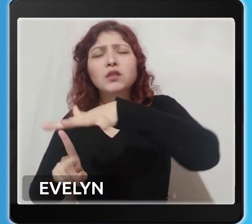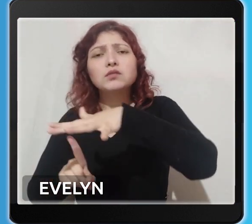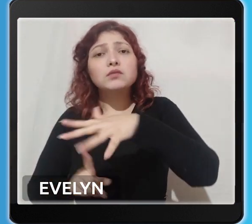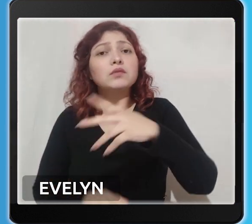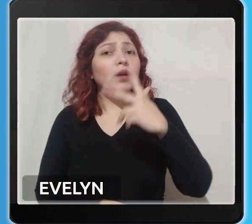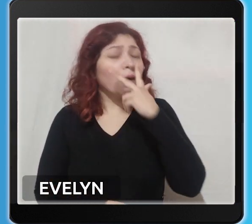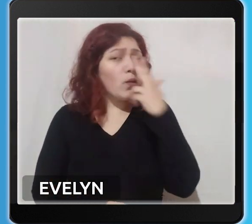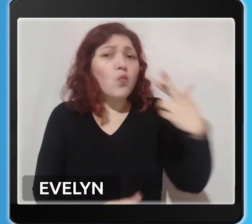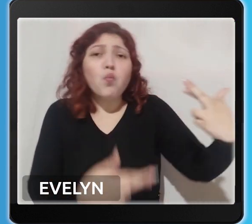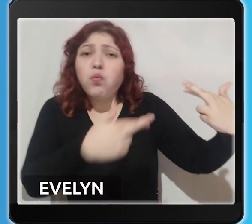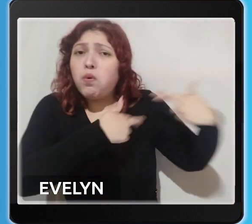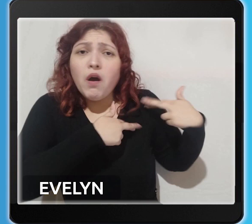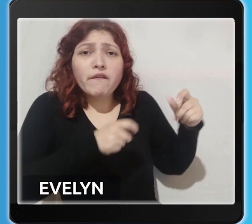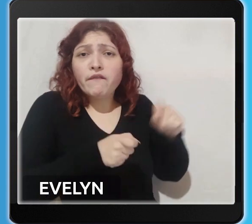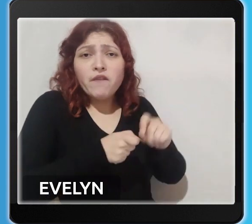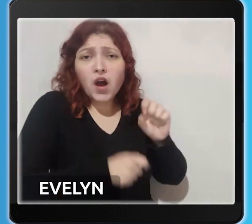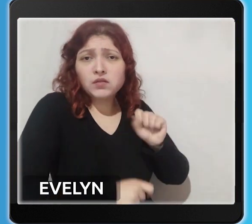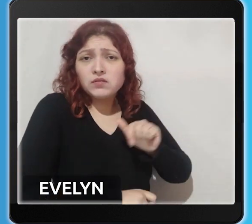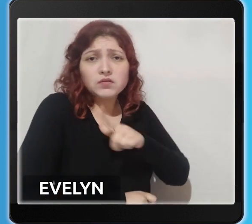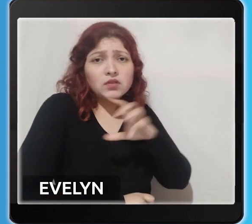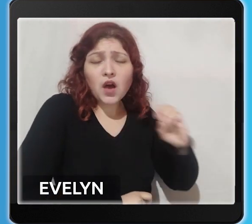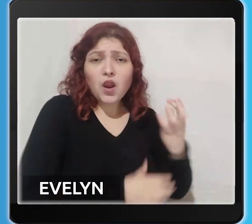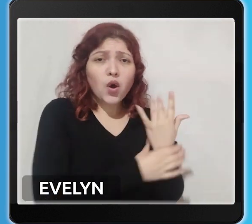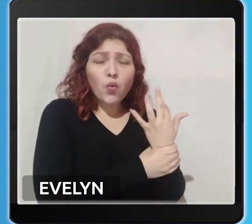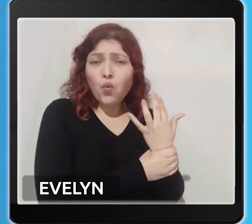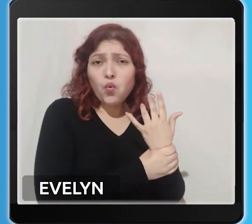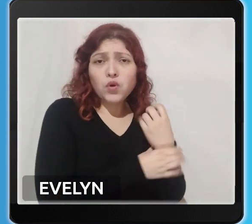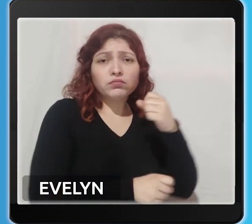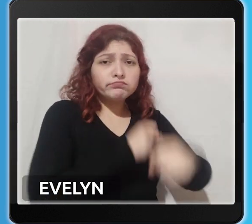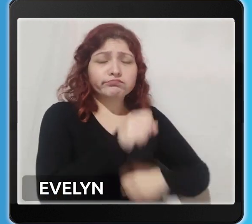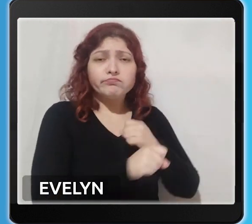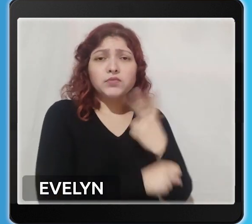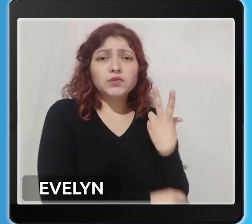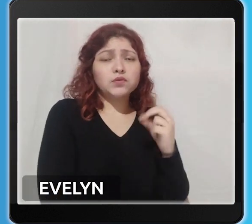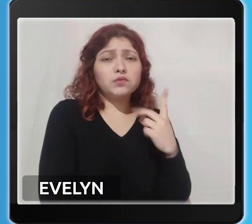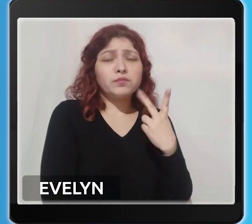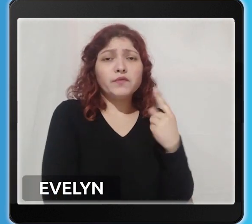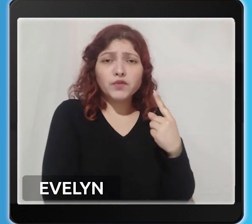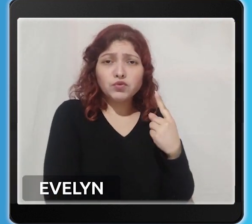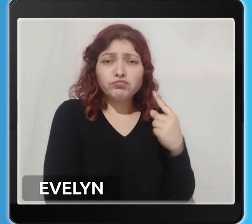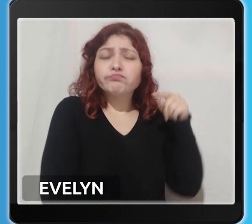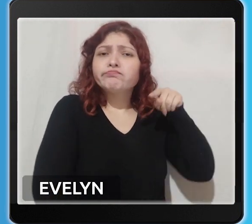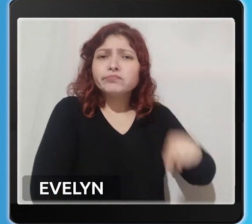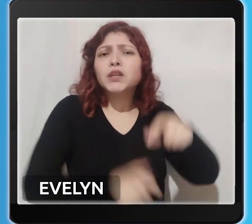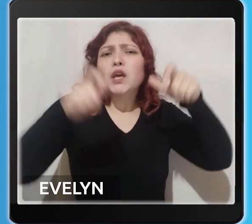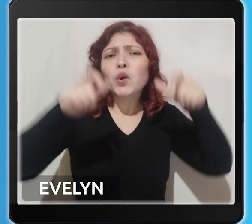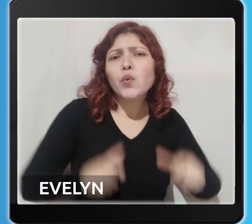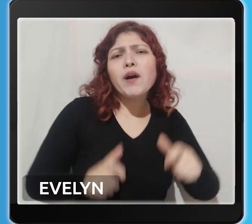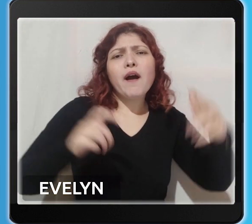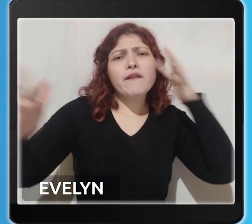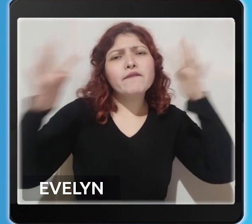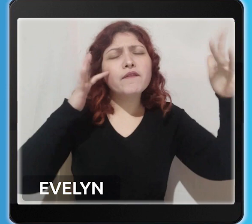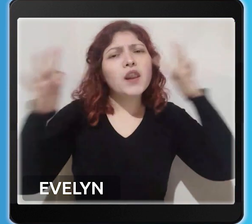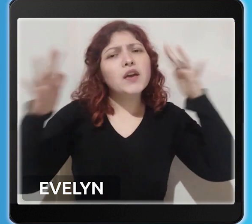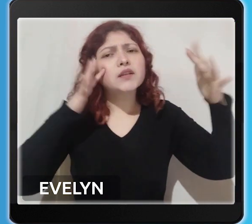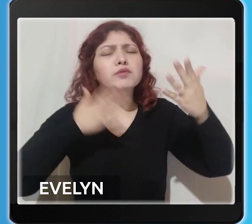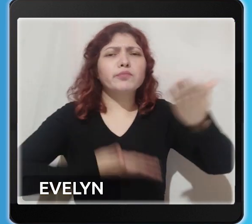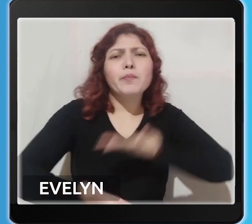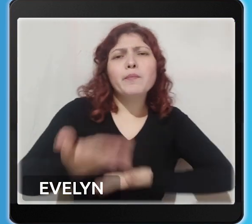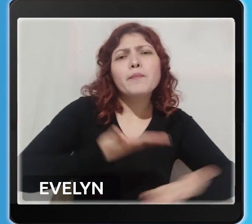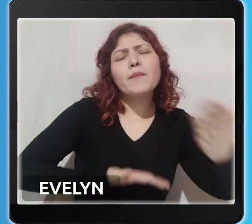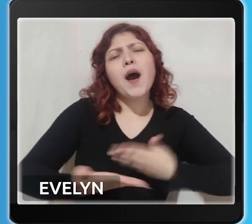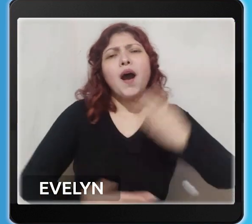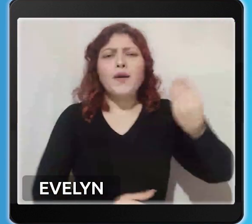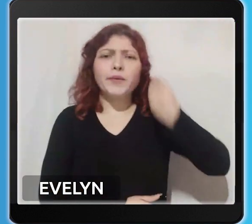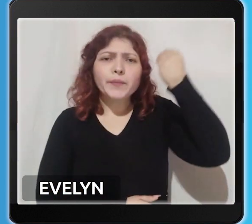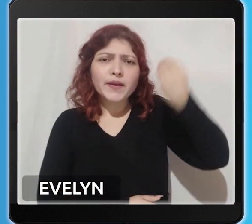para debate, para reflexão, para ciência e para informação de qualidade. Acesse o site do